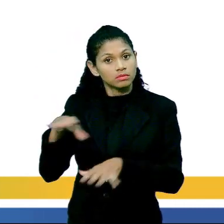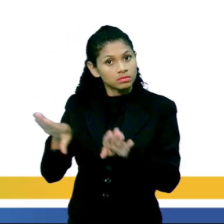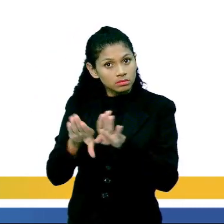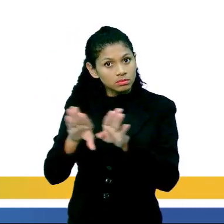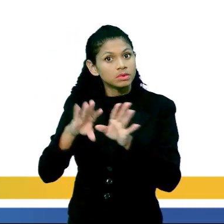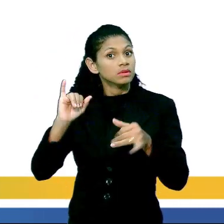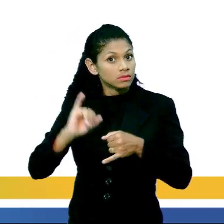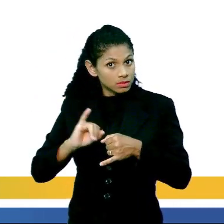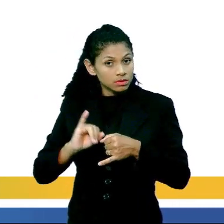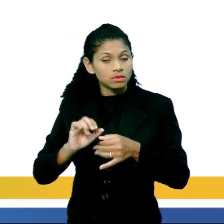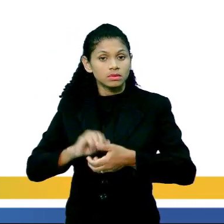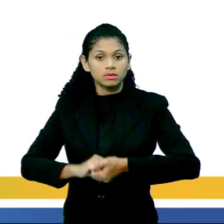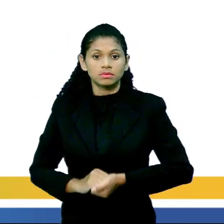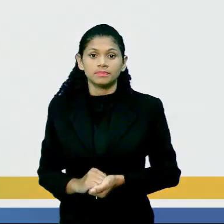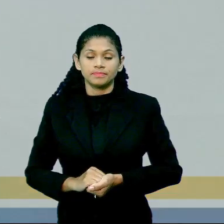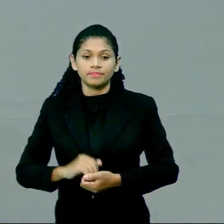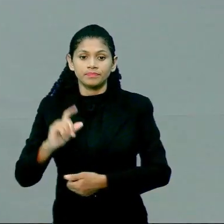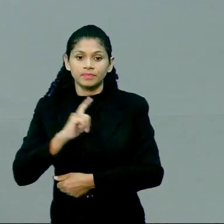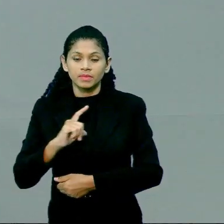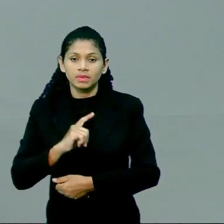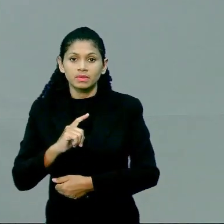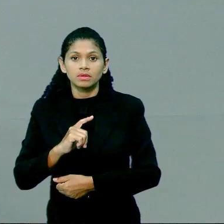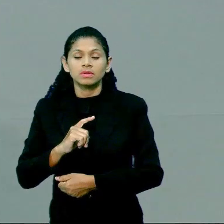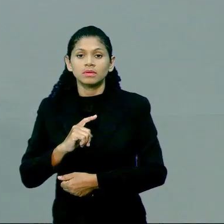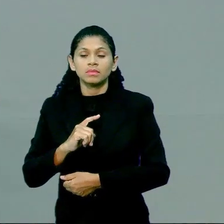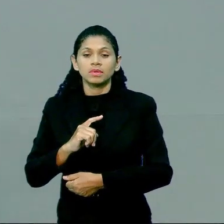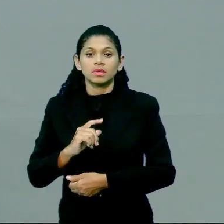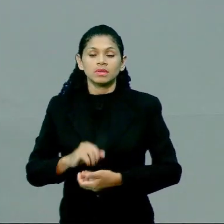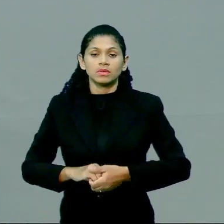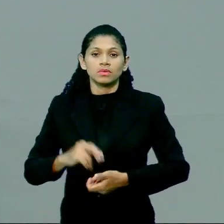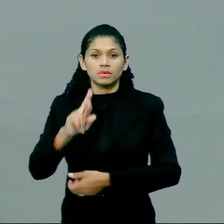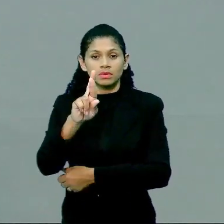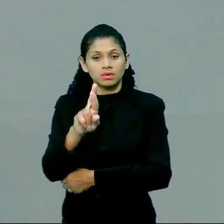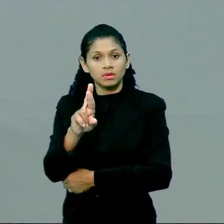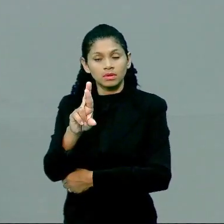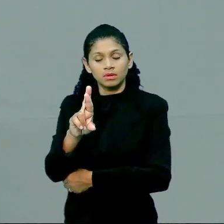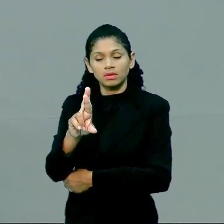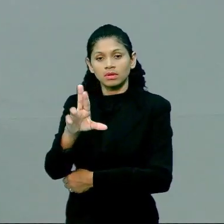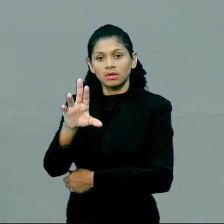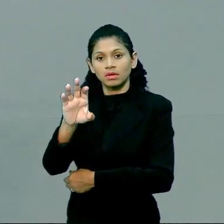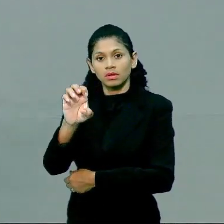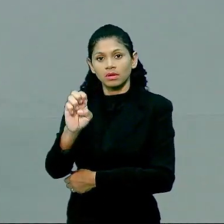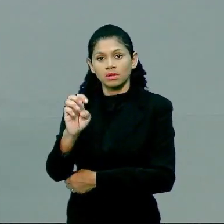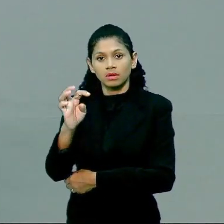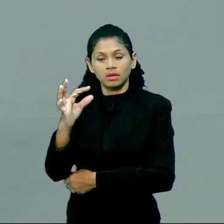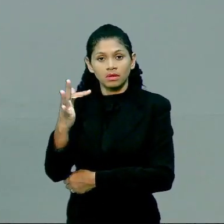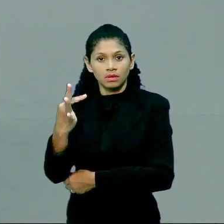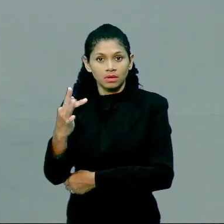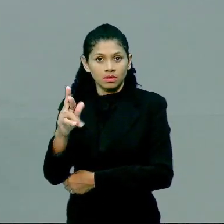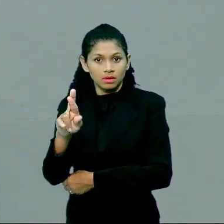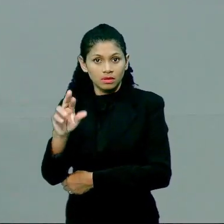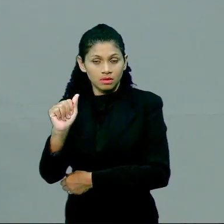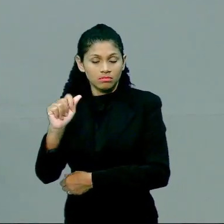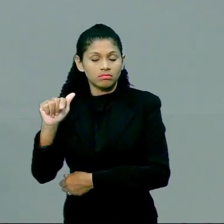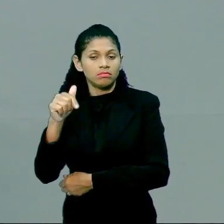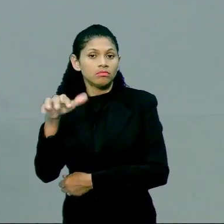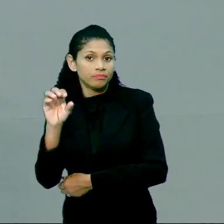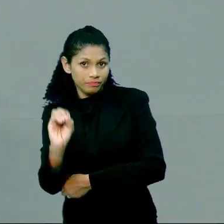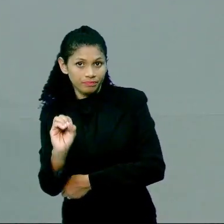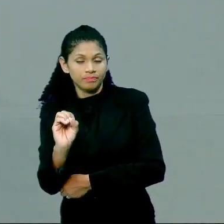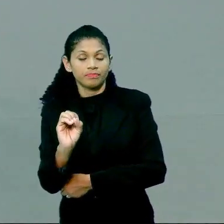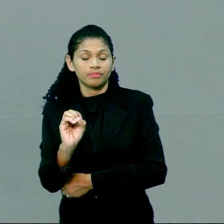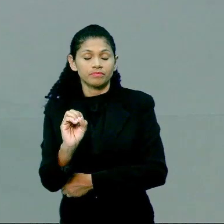néframes que são os refrões na Língua Portuguesa São aquelas palavras prontas né são palavras